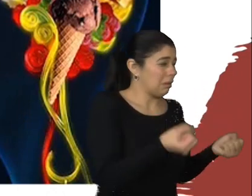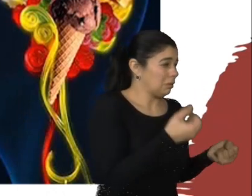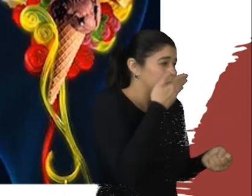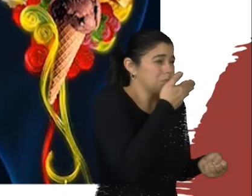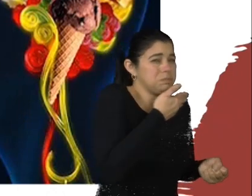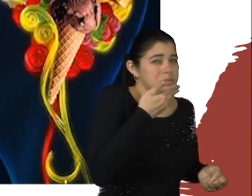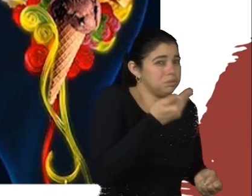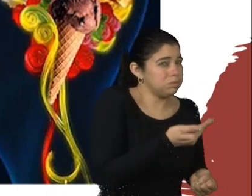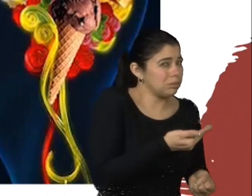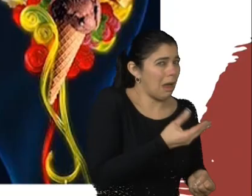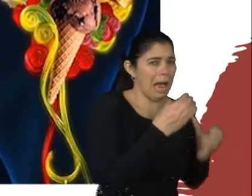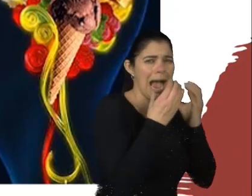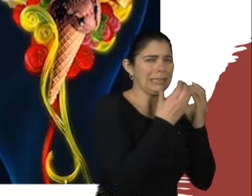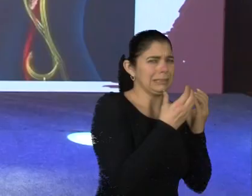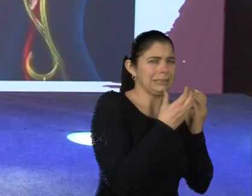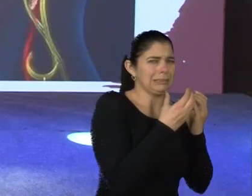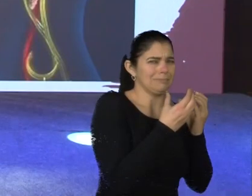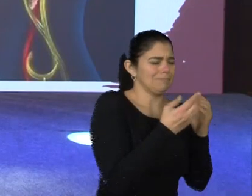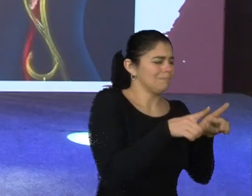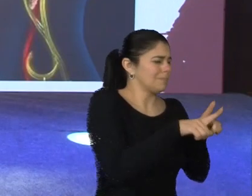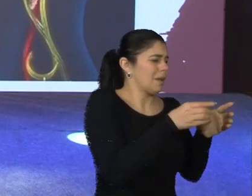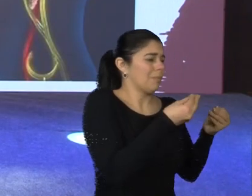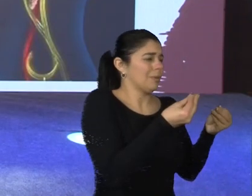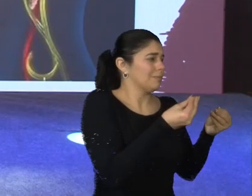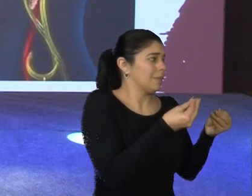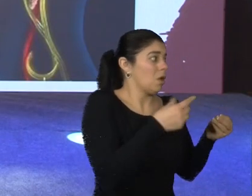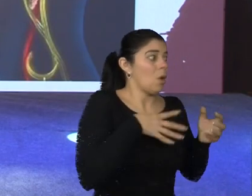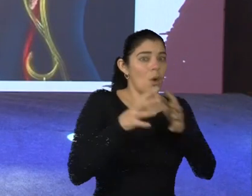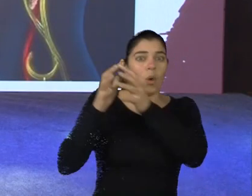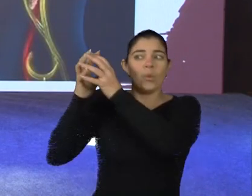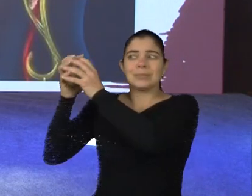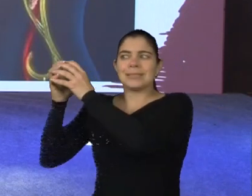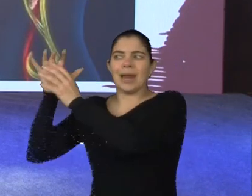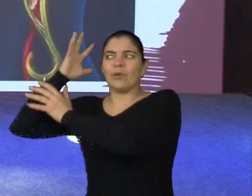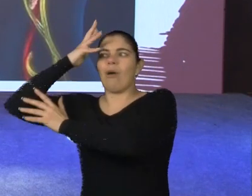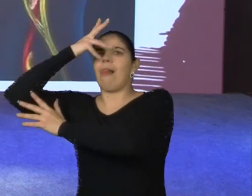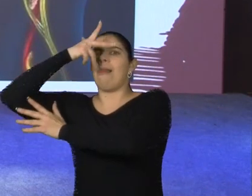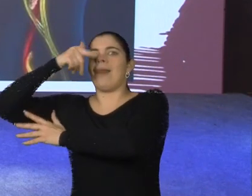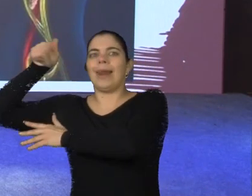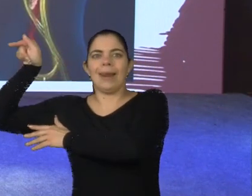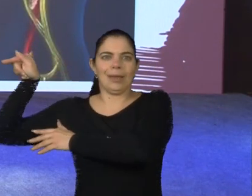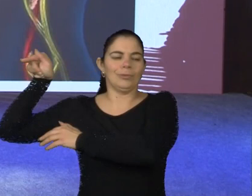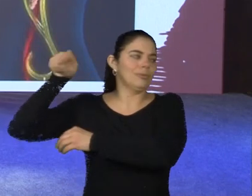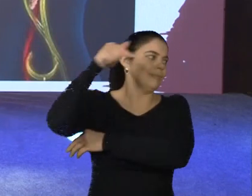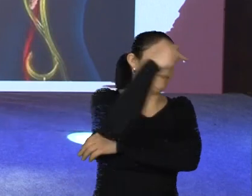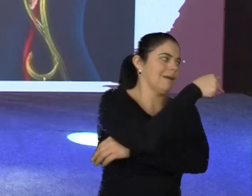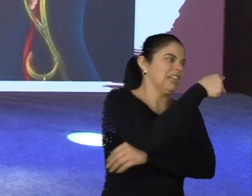açúcar. Isso aqui deixa o nosso cérebro lindo, maravilhoso. Isso